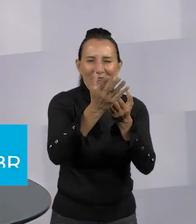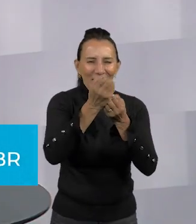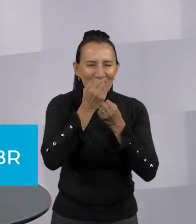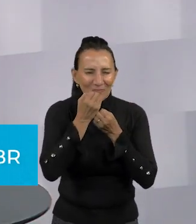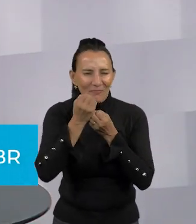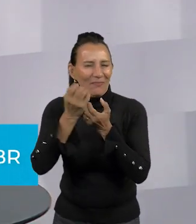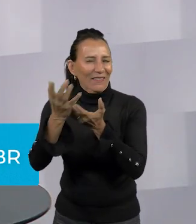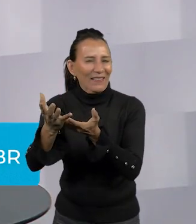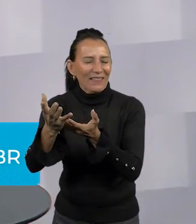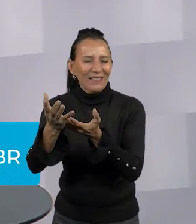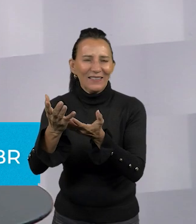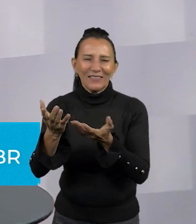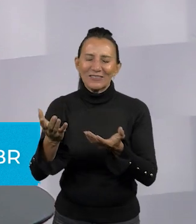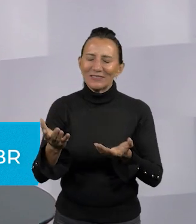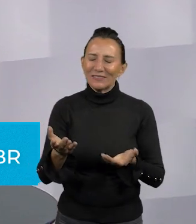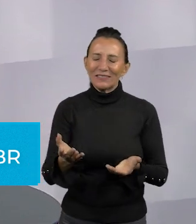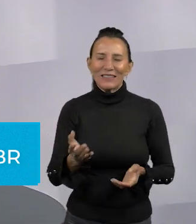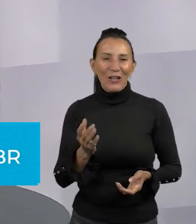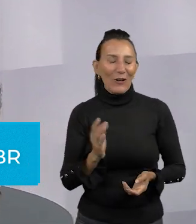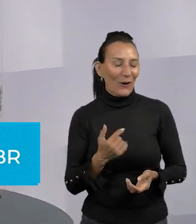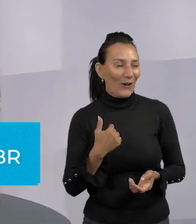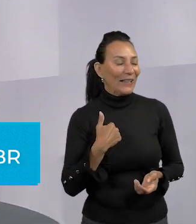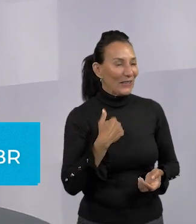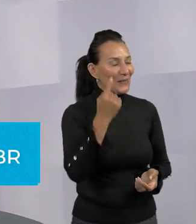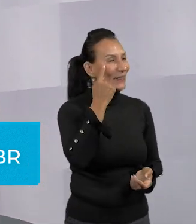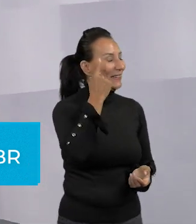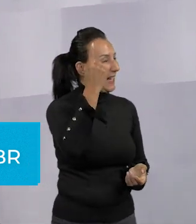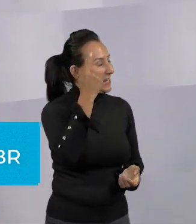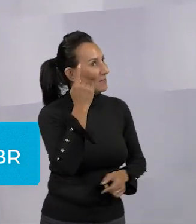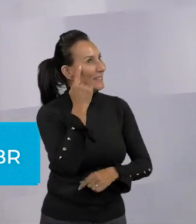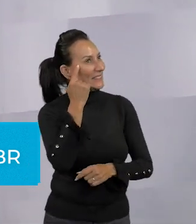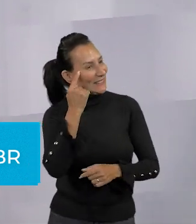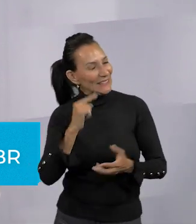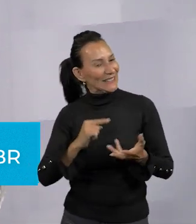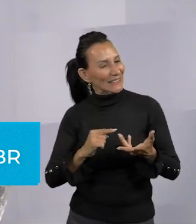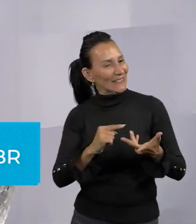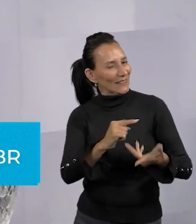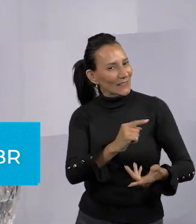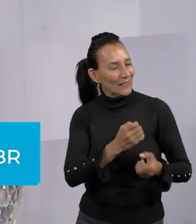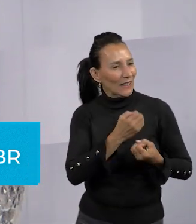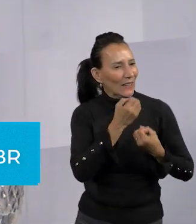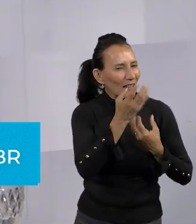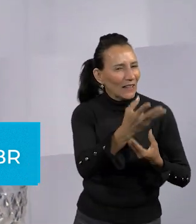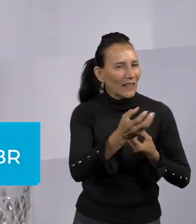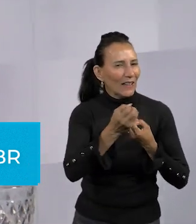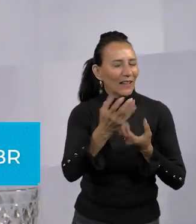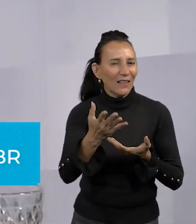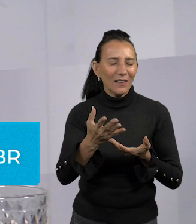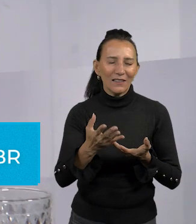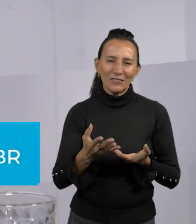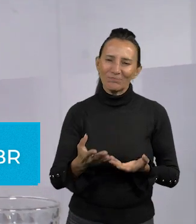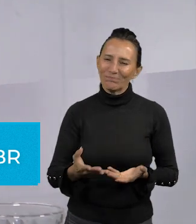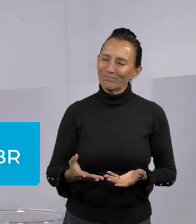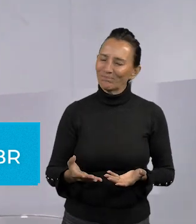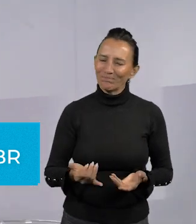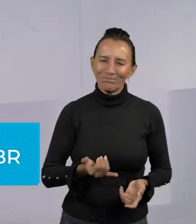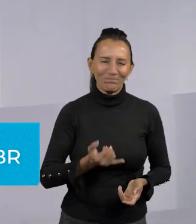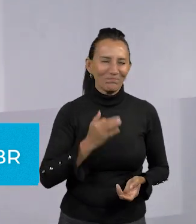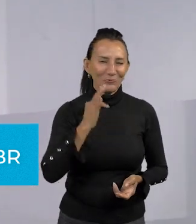a transferir isso para outras pessoas olha eu tive uma ideia eu vou fazer isso e aquilo quantas pessoas foram foram